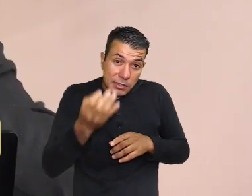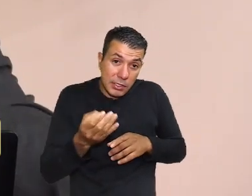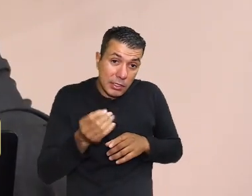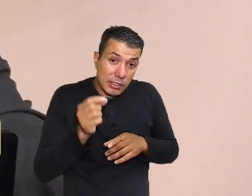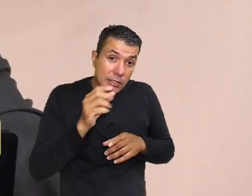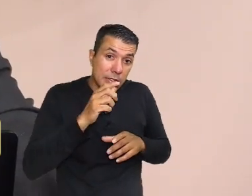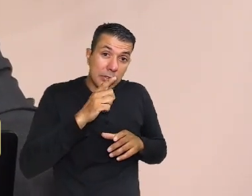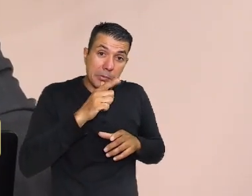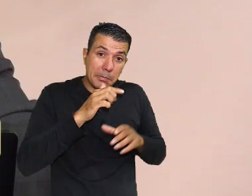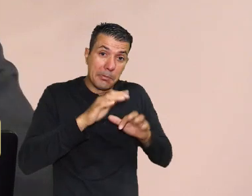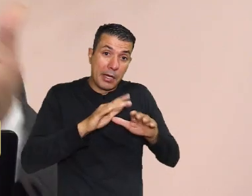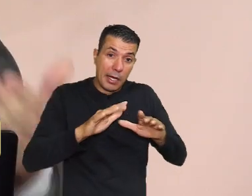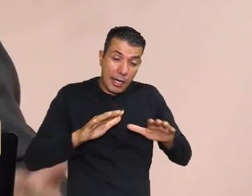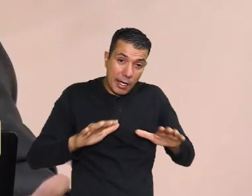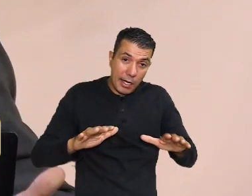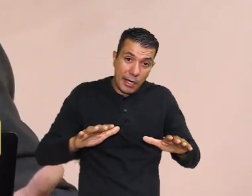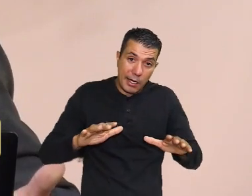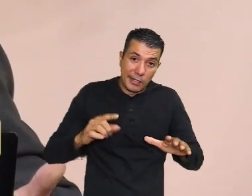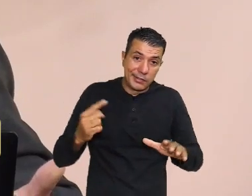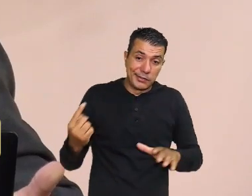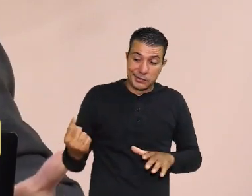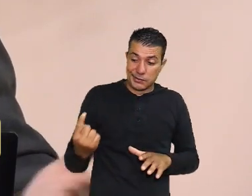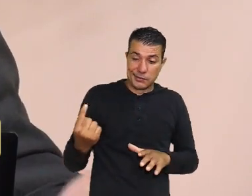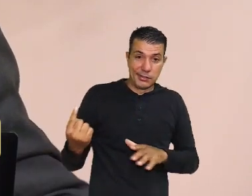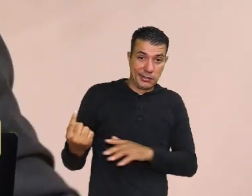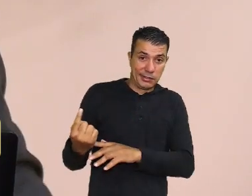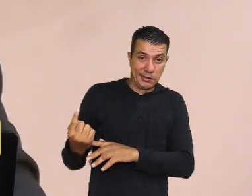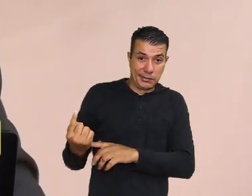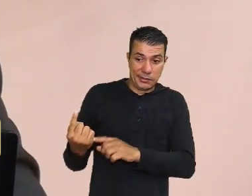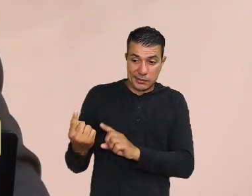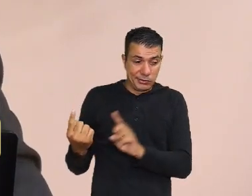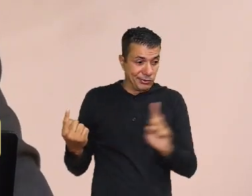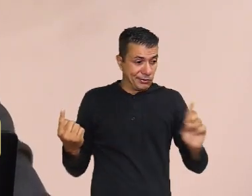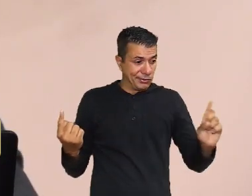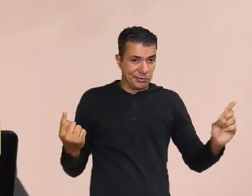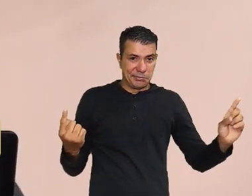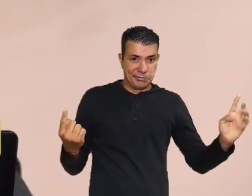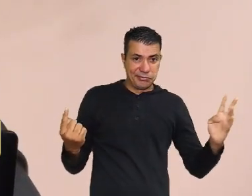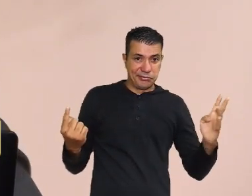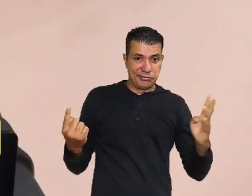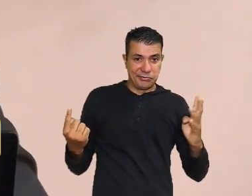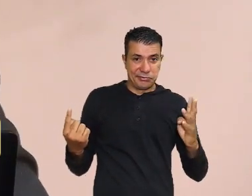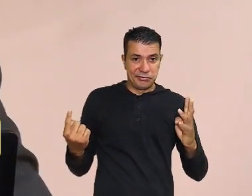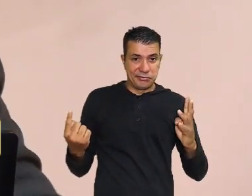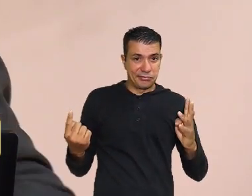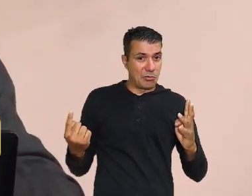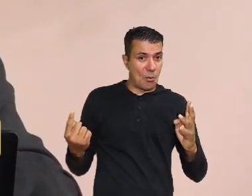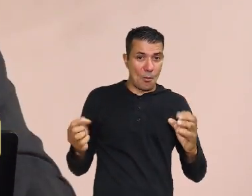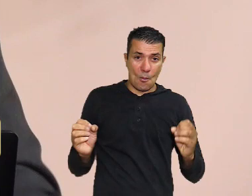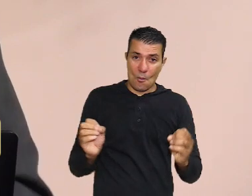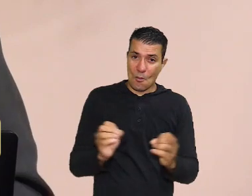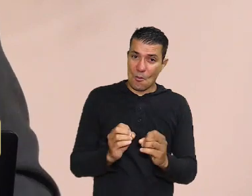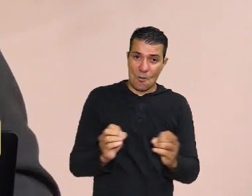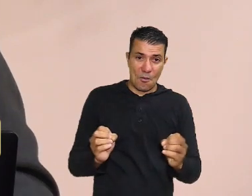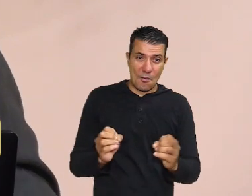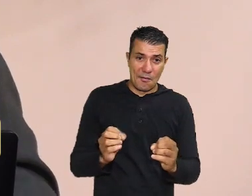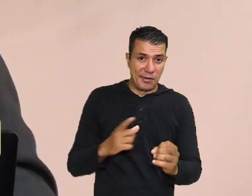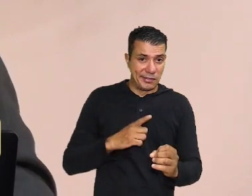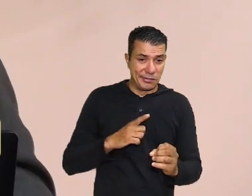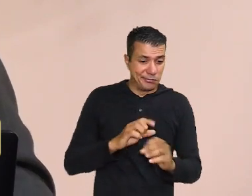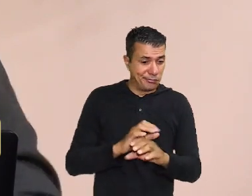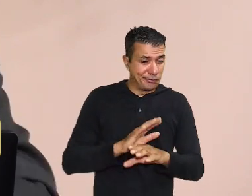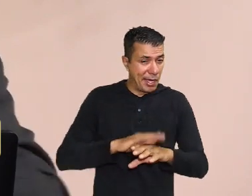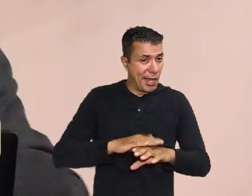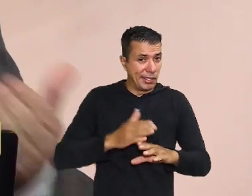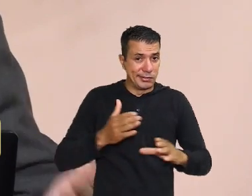o mar que isolava ele das pessoas que ele amava, ele não existirá mais. João estava isolado das pessoas que ele